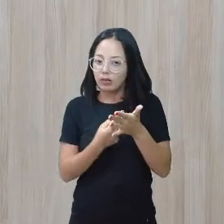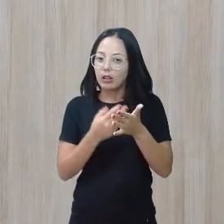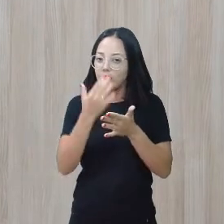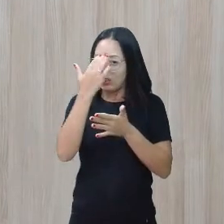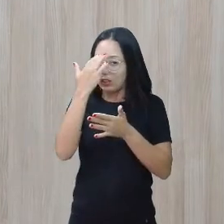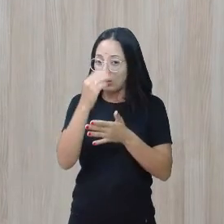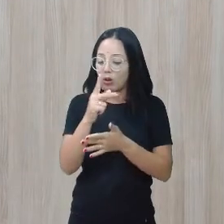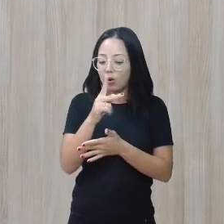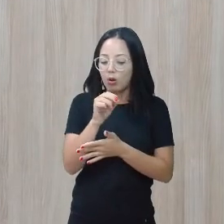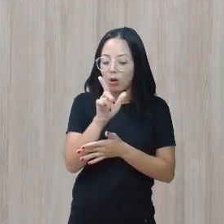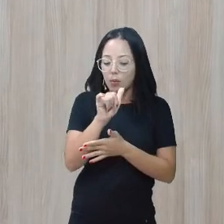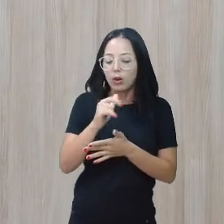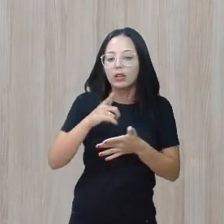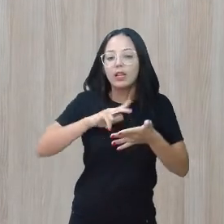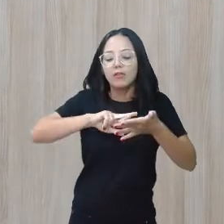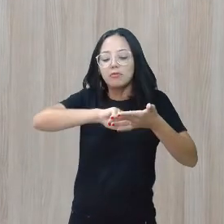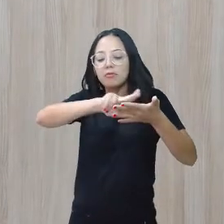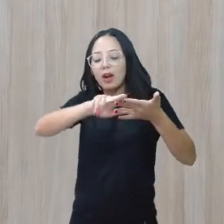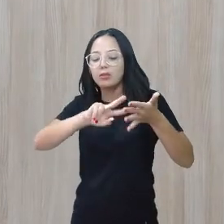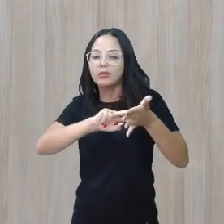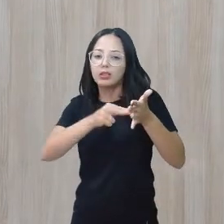muitos sentidos.